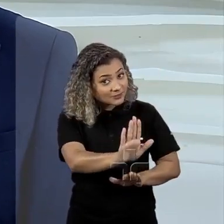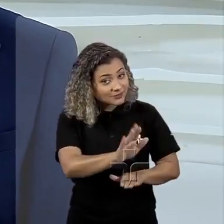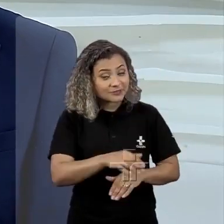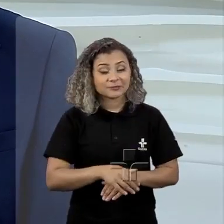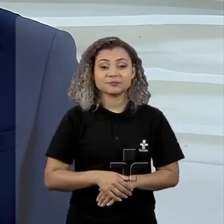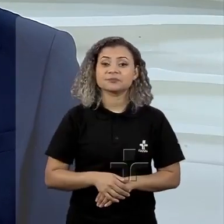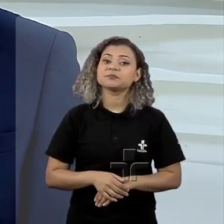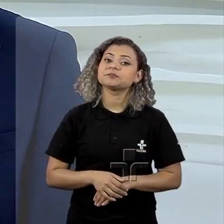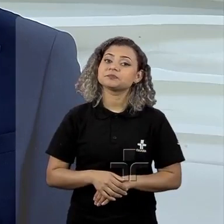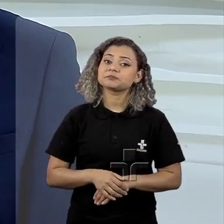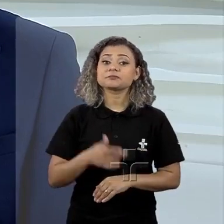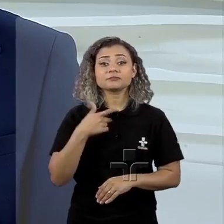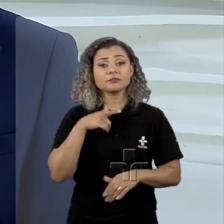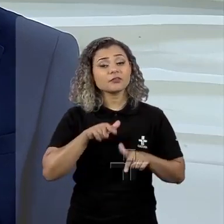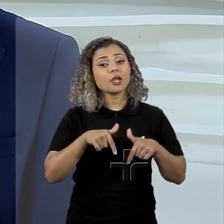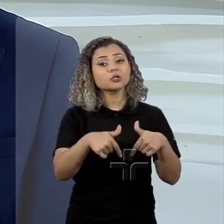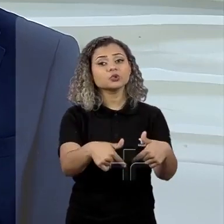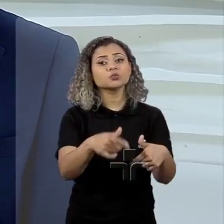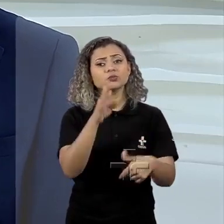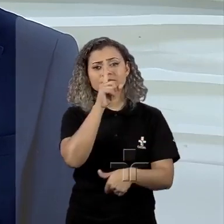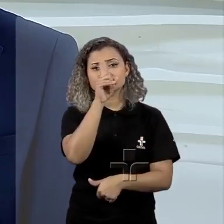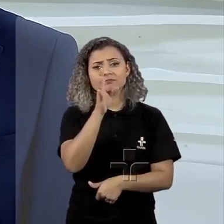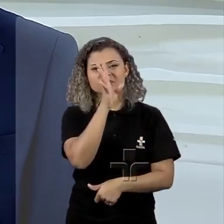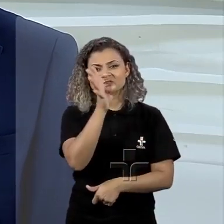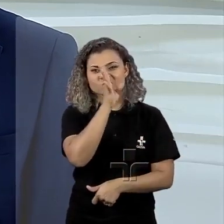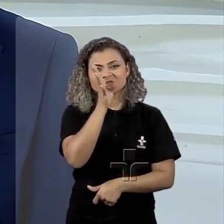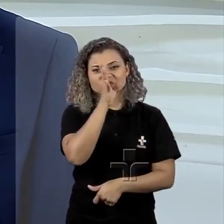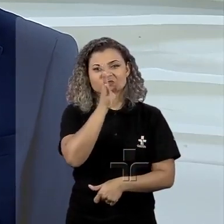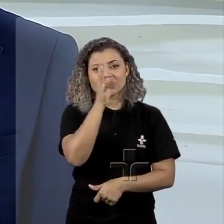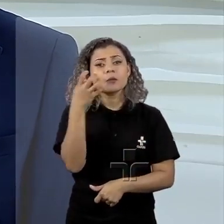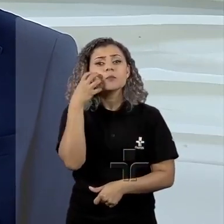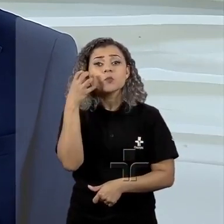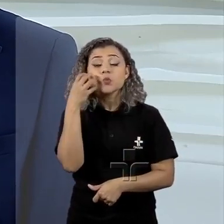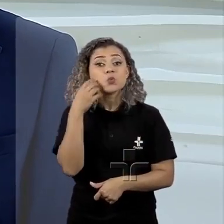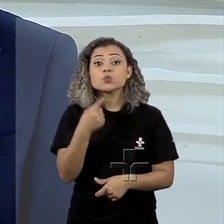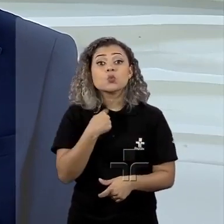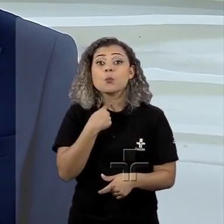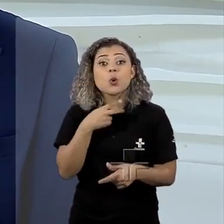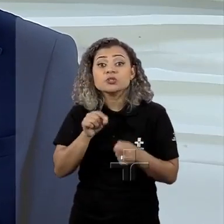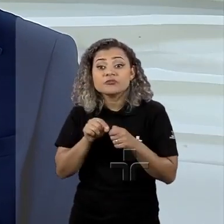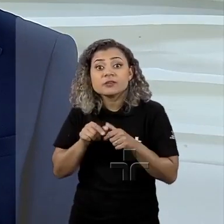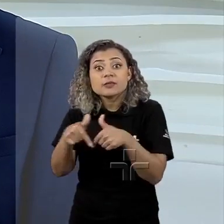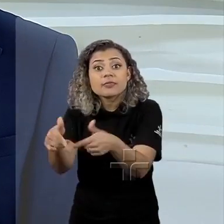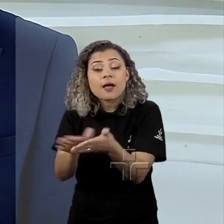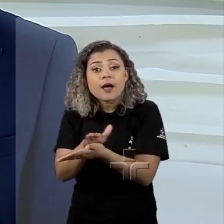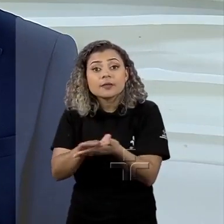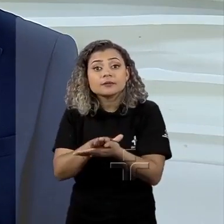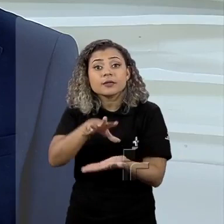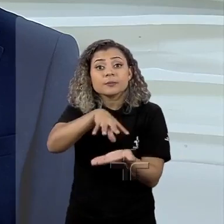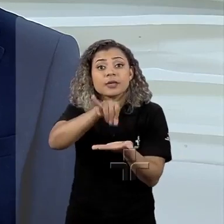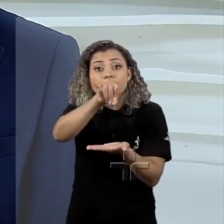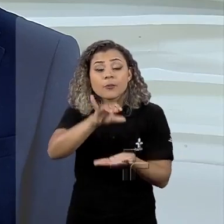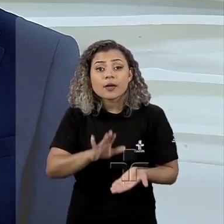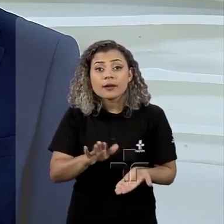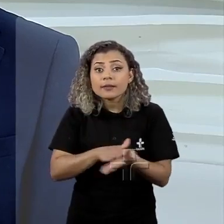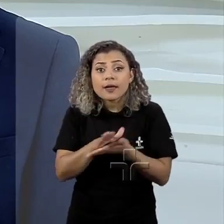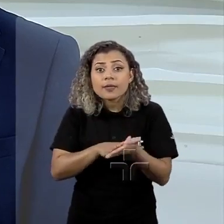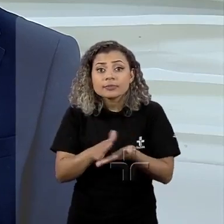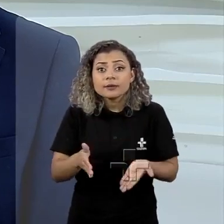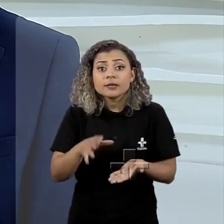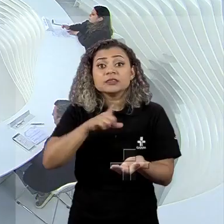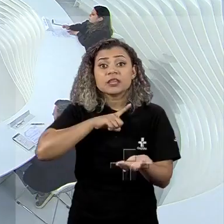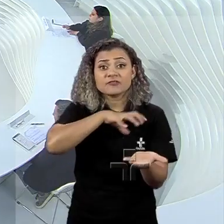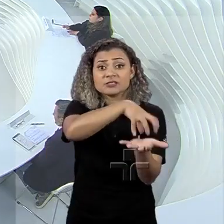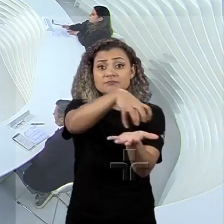E tomou uma atitude equivocada e impediu que o Bruno Covas efetivasse a concessão do Parque do Ibirapuera e de outros 5 parques nas